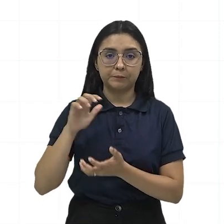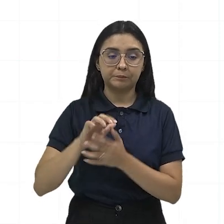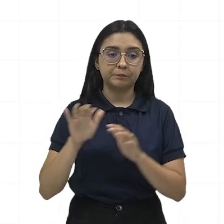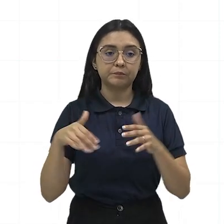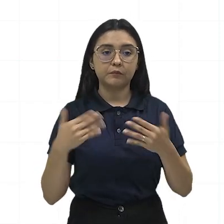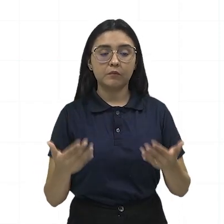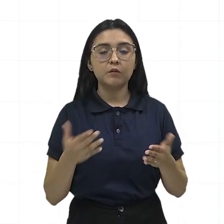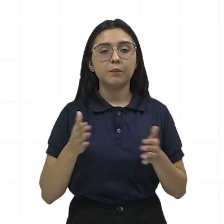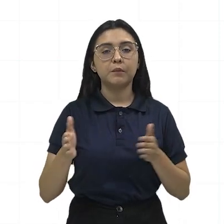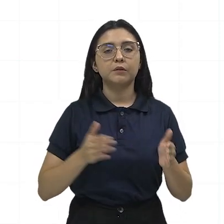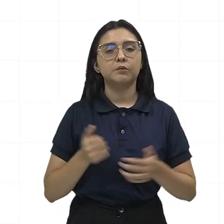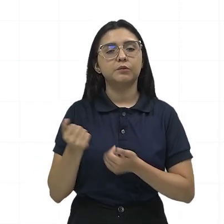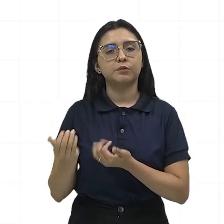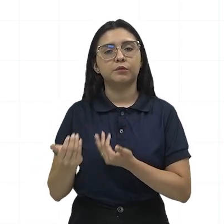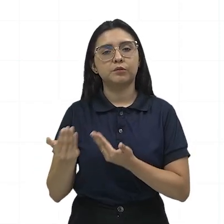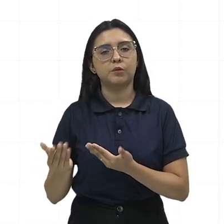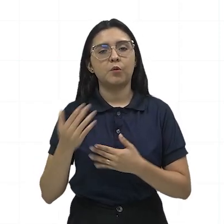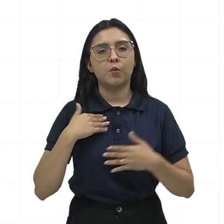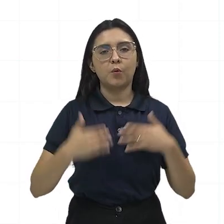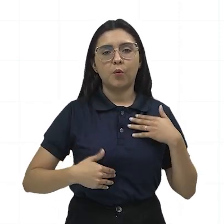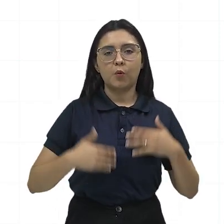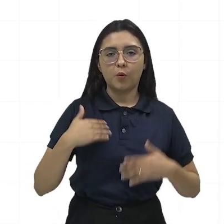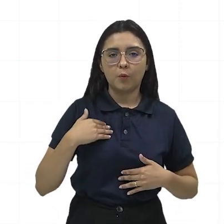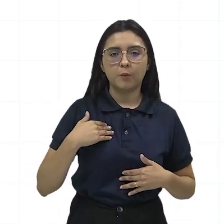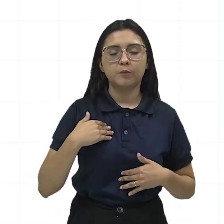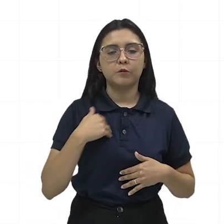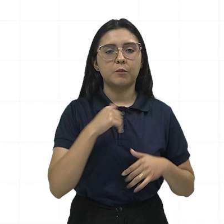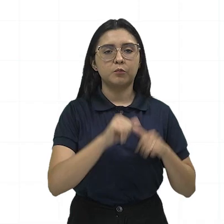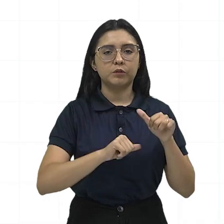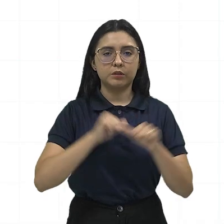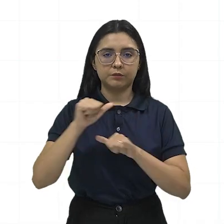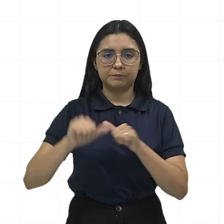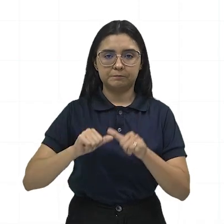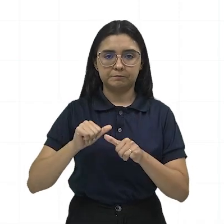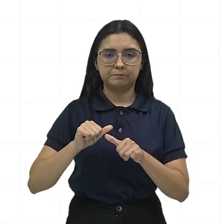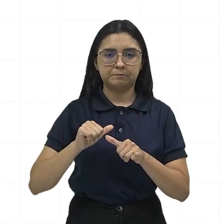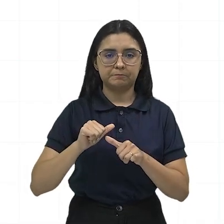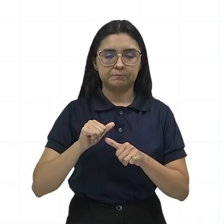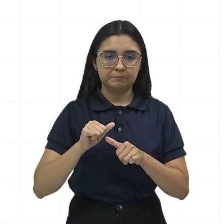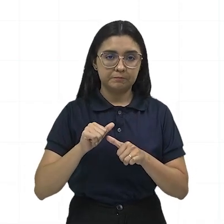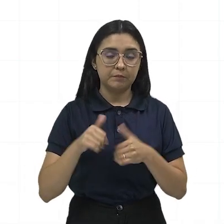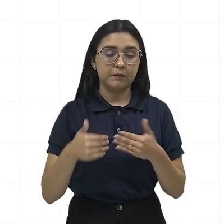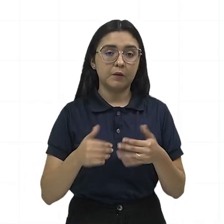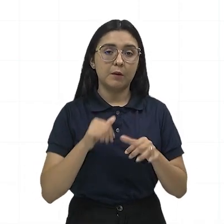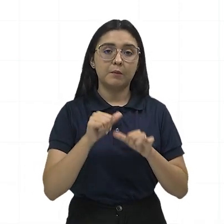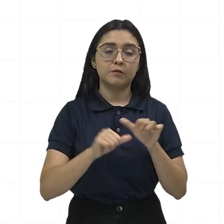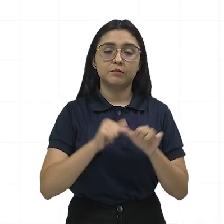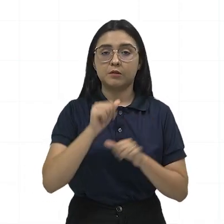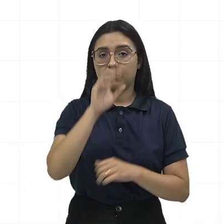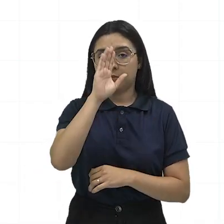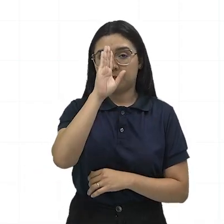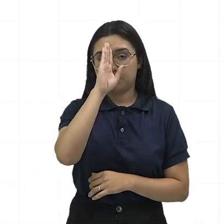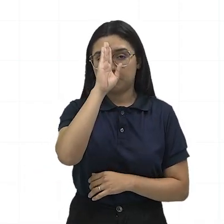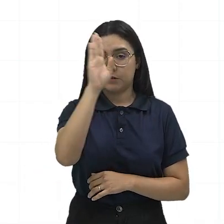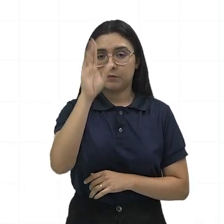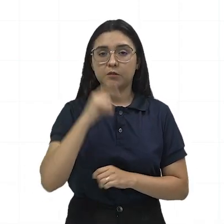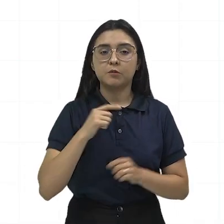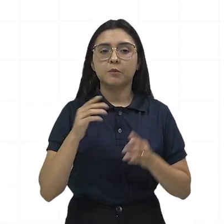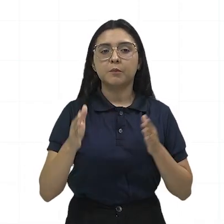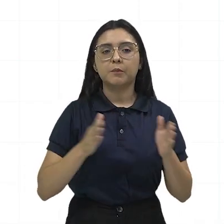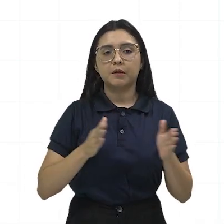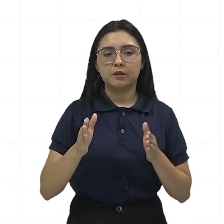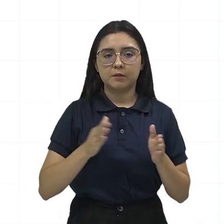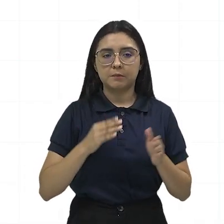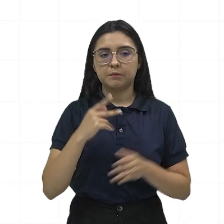adolescência, o corpo humano passa por diversas mudanças físicas. Essas mudanças ocorrem principalmente em um período